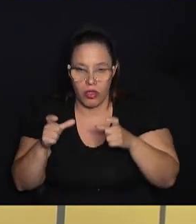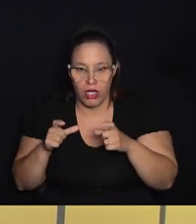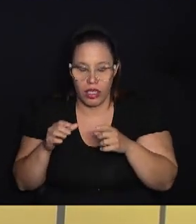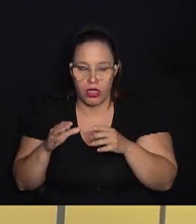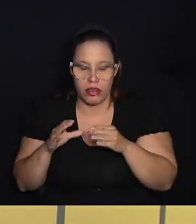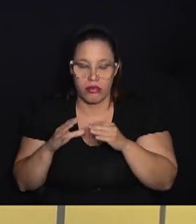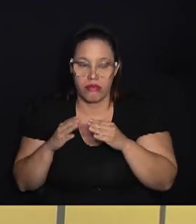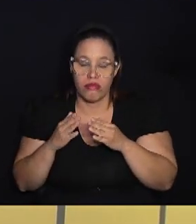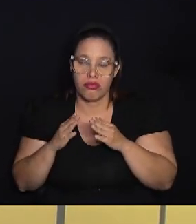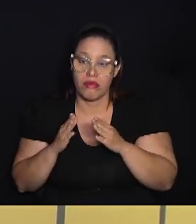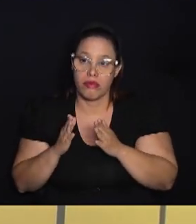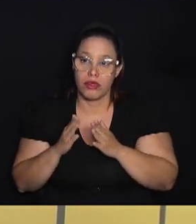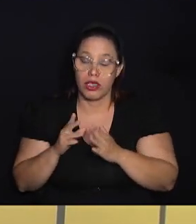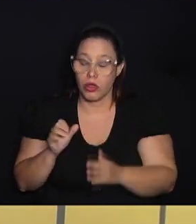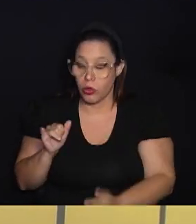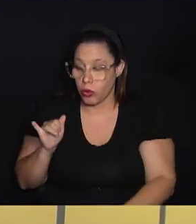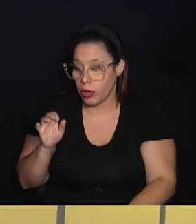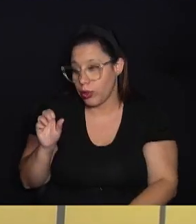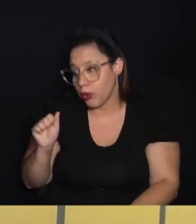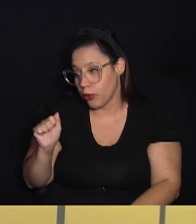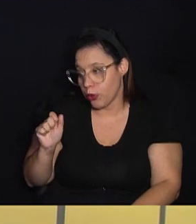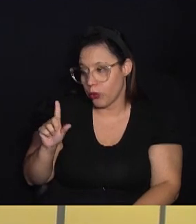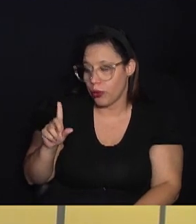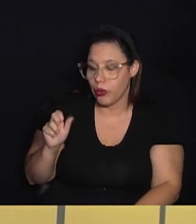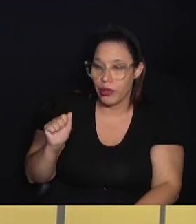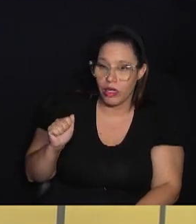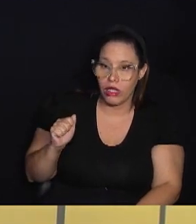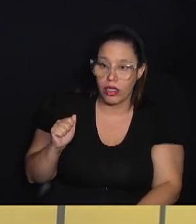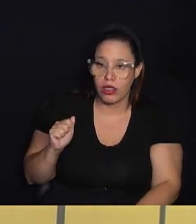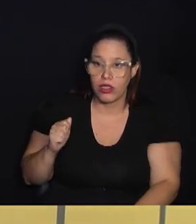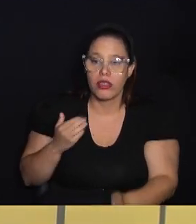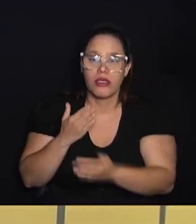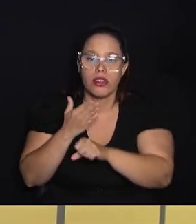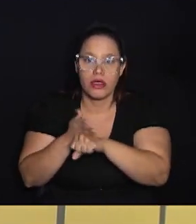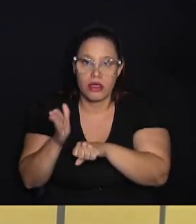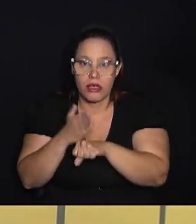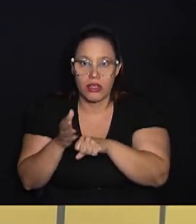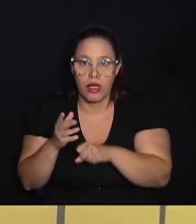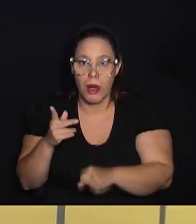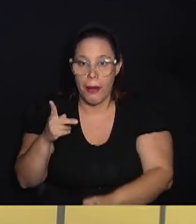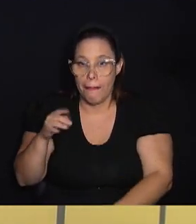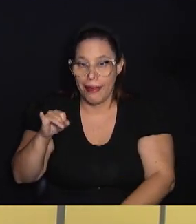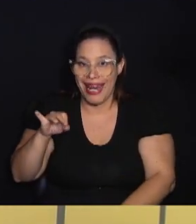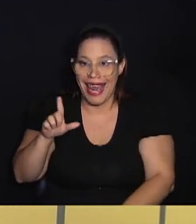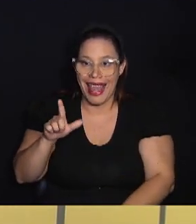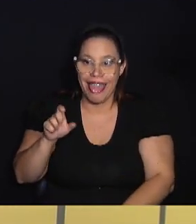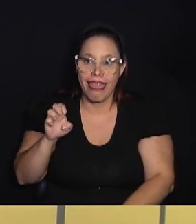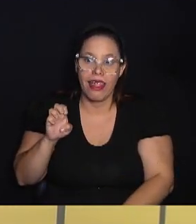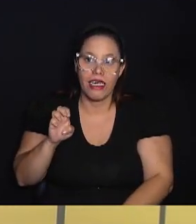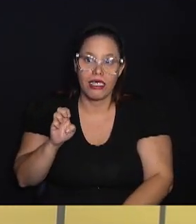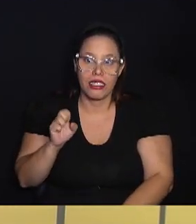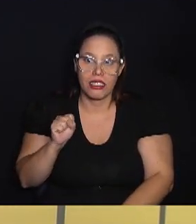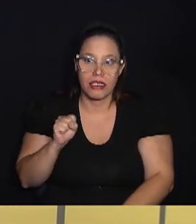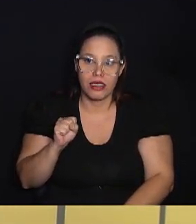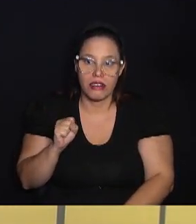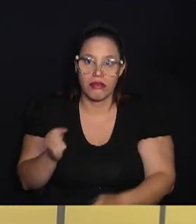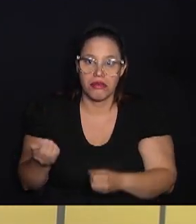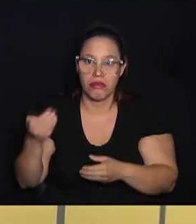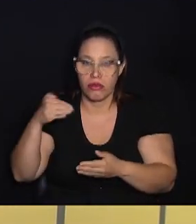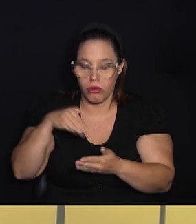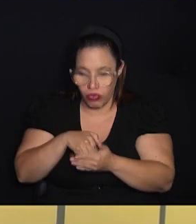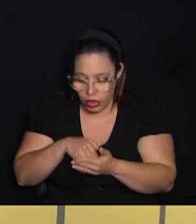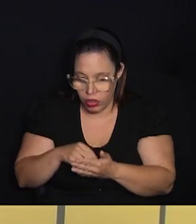Andreia fala do do yoga uma prática que muit das pessoas conhecem que é o pilates muita gente conhece sobre pilates veio do